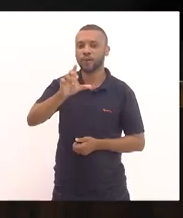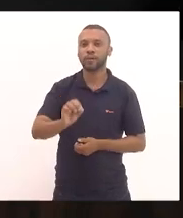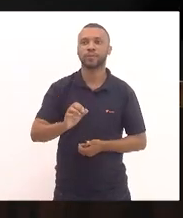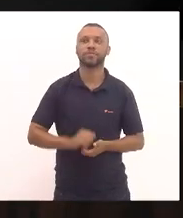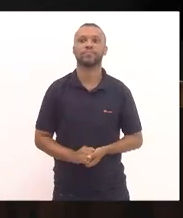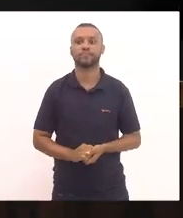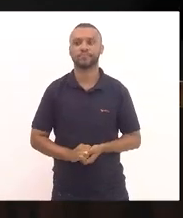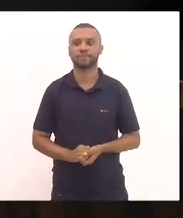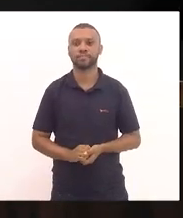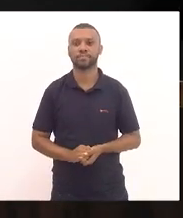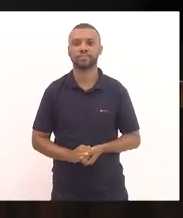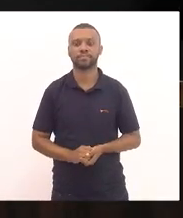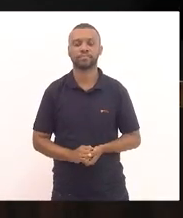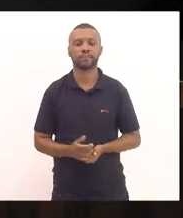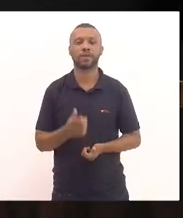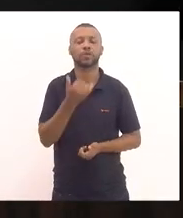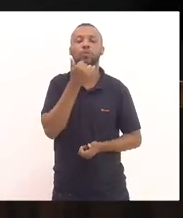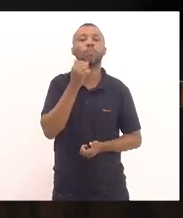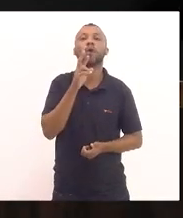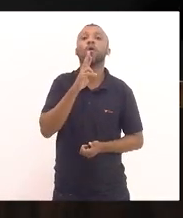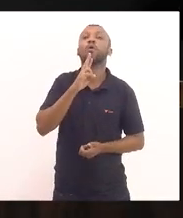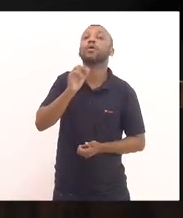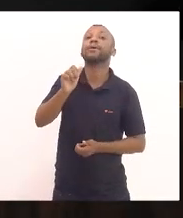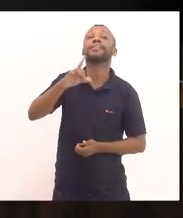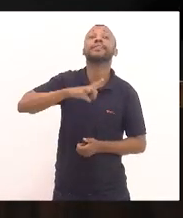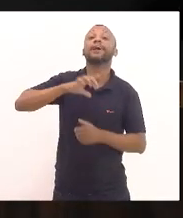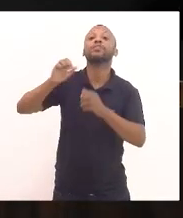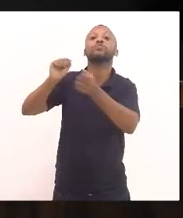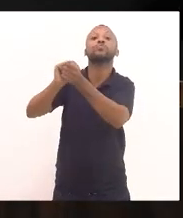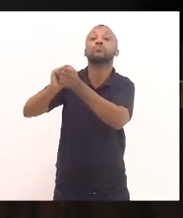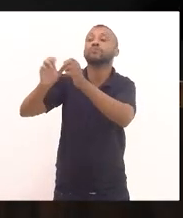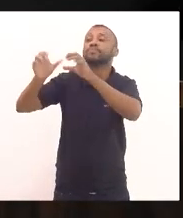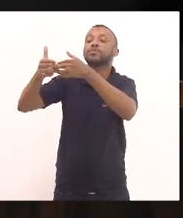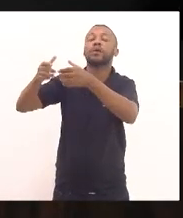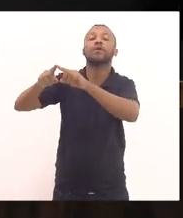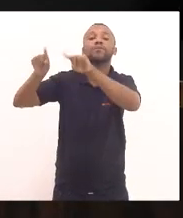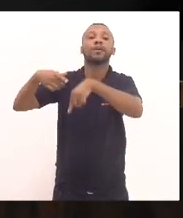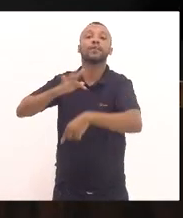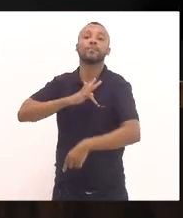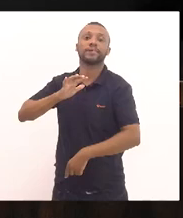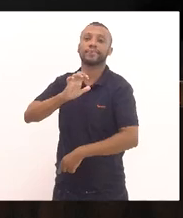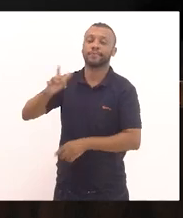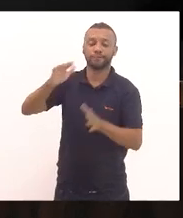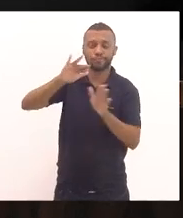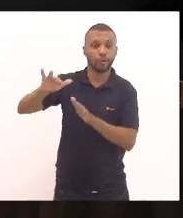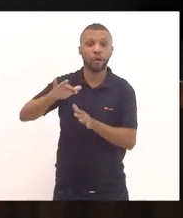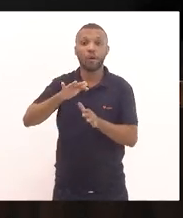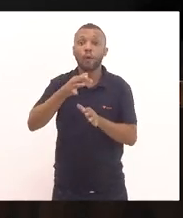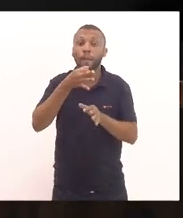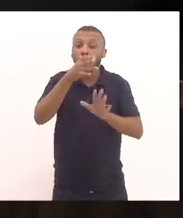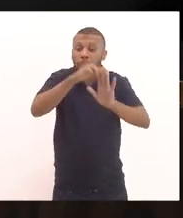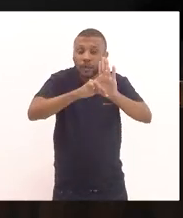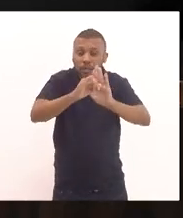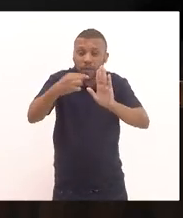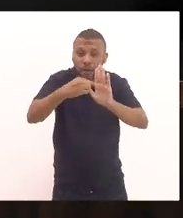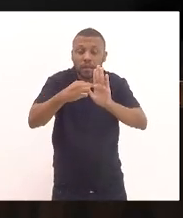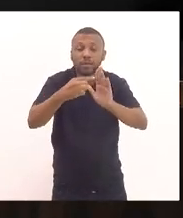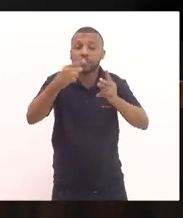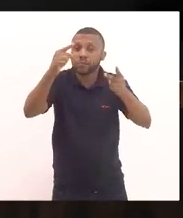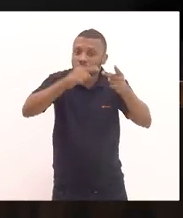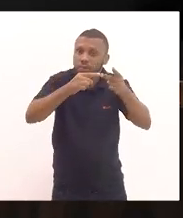Deputado Luiz Paulo, Rodrigo está com o pessoal da Polícia Civil. Segundo projeto, para emitir parecer.